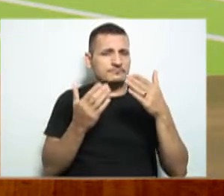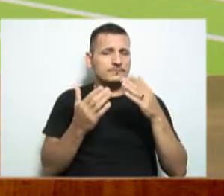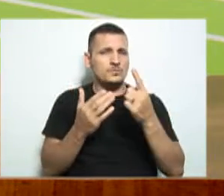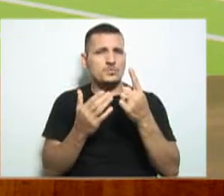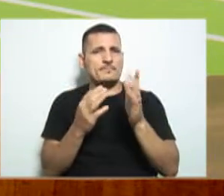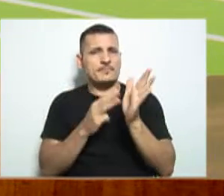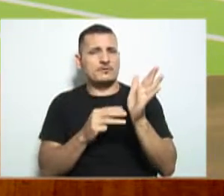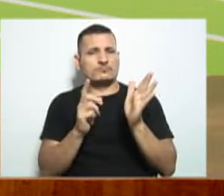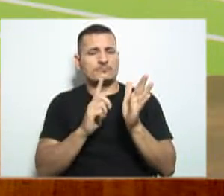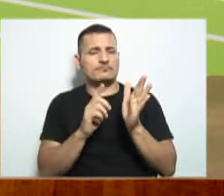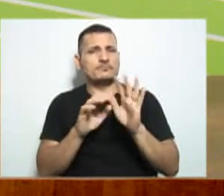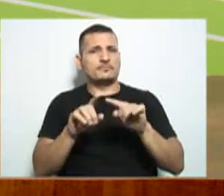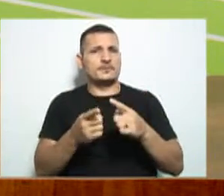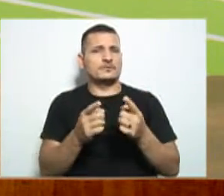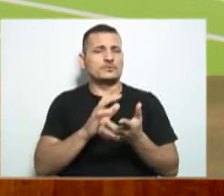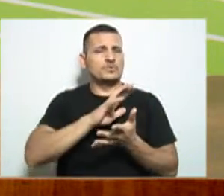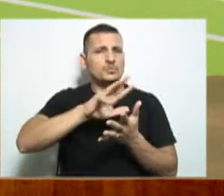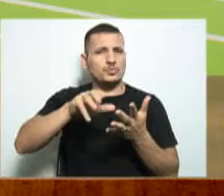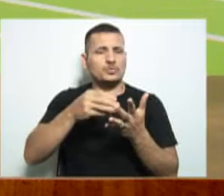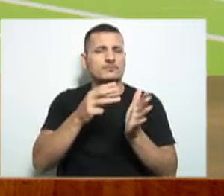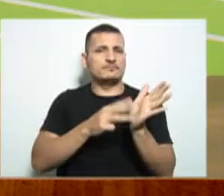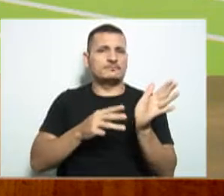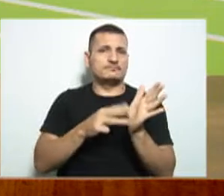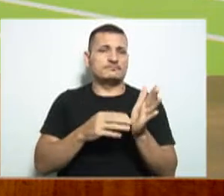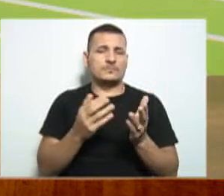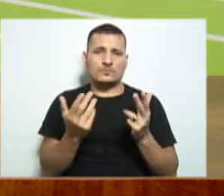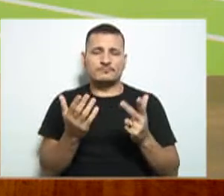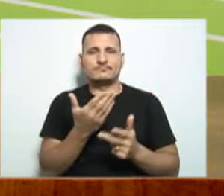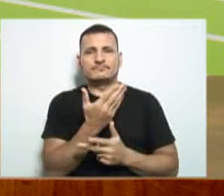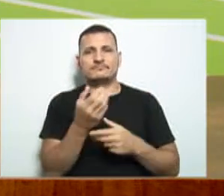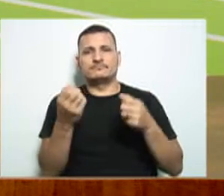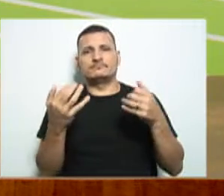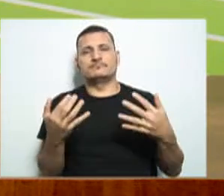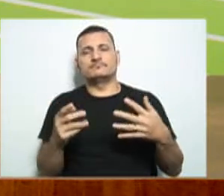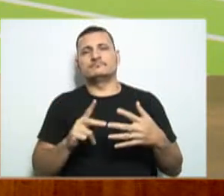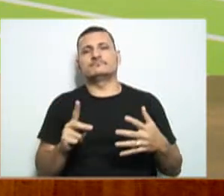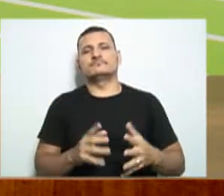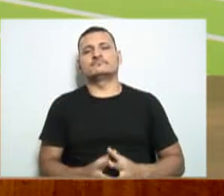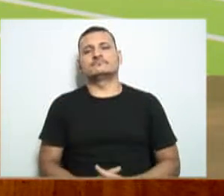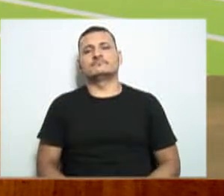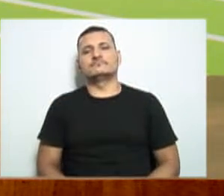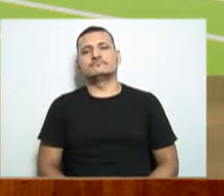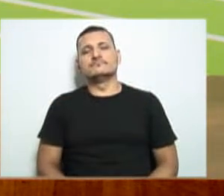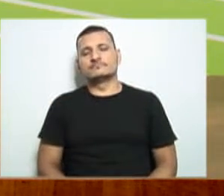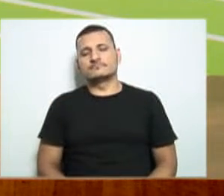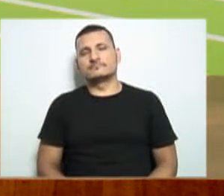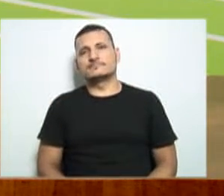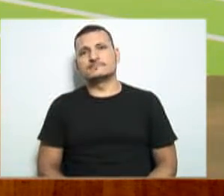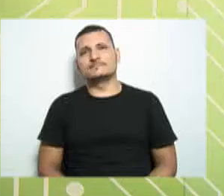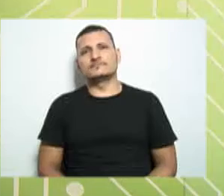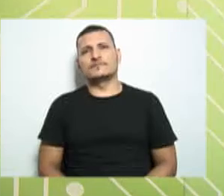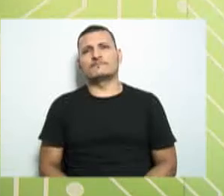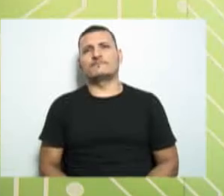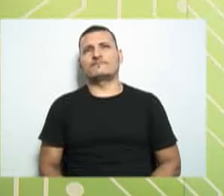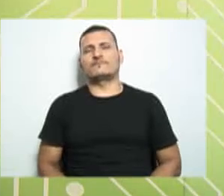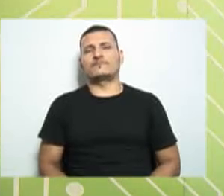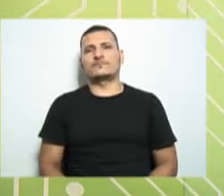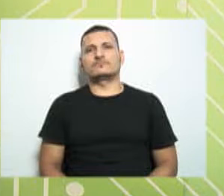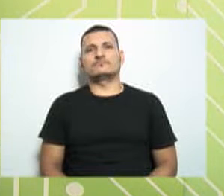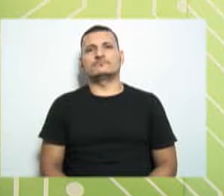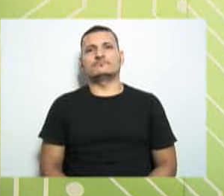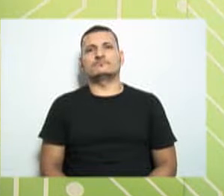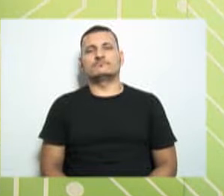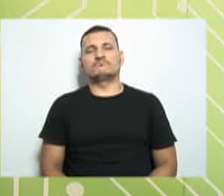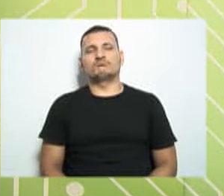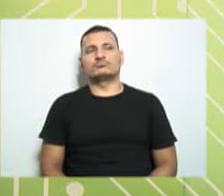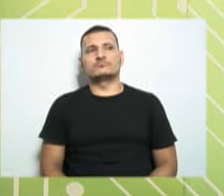método, mas sim todos, conforme a professora Priscila irá continuar com vocês agora. Vamos lá no slide para vocês verem